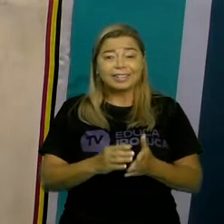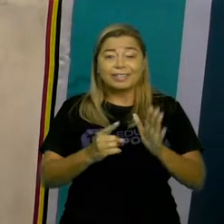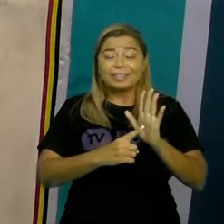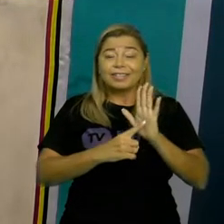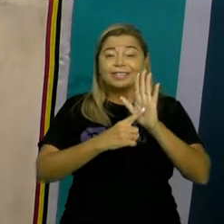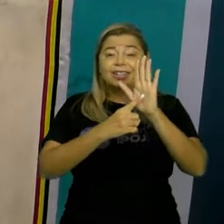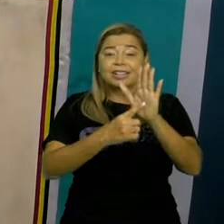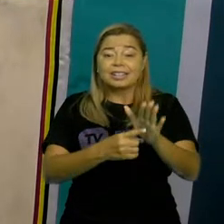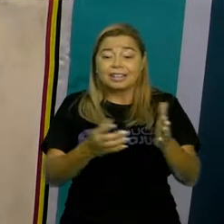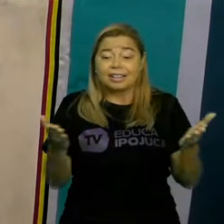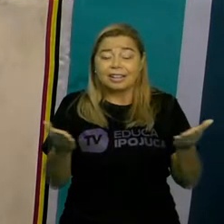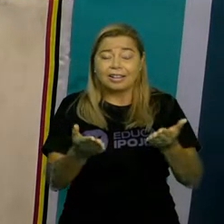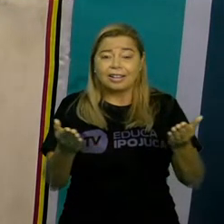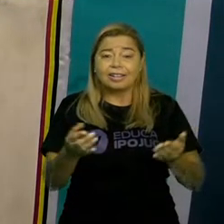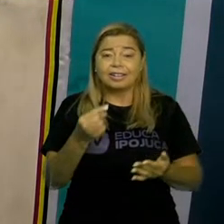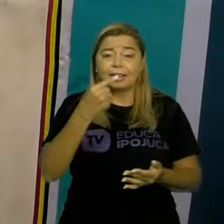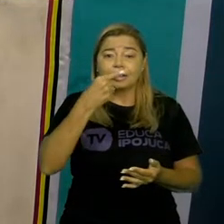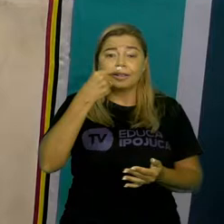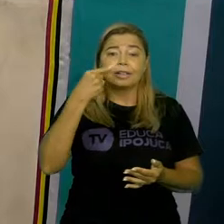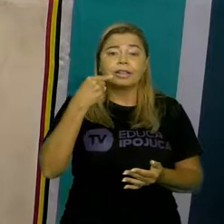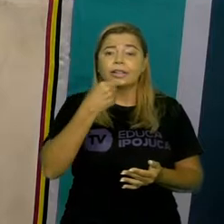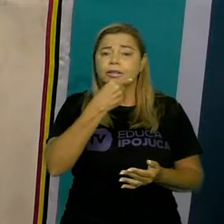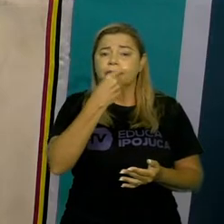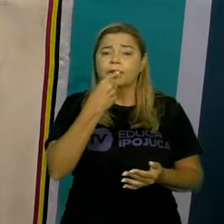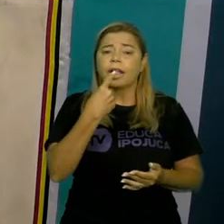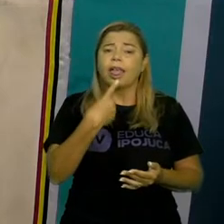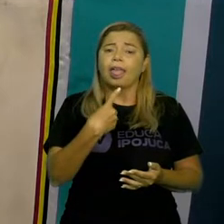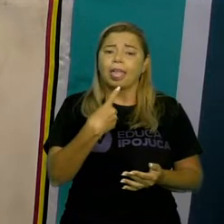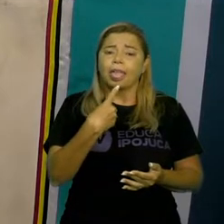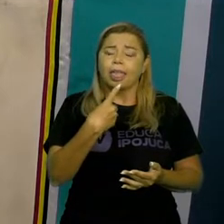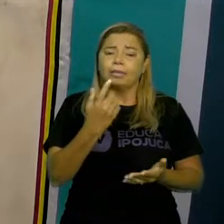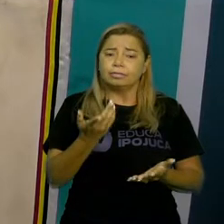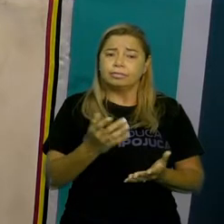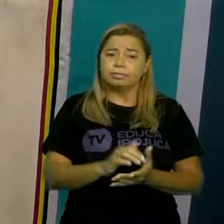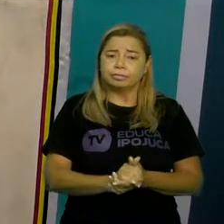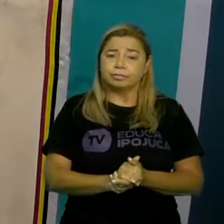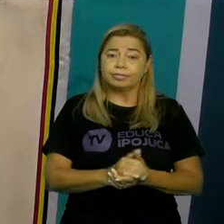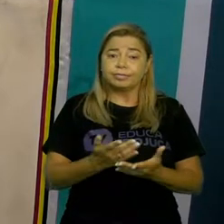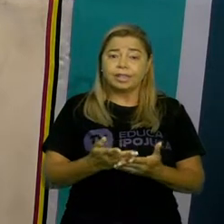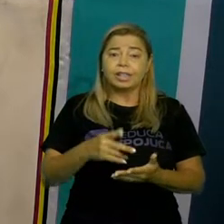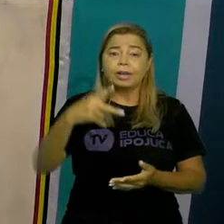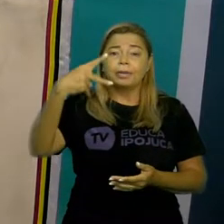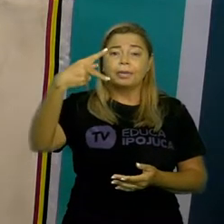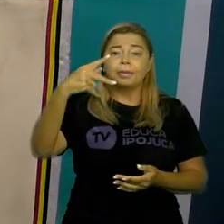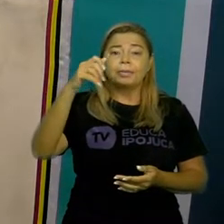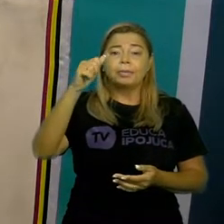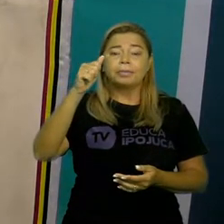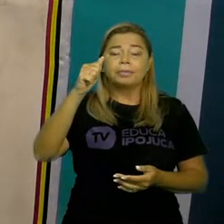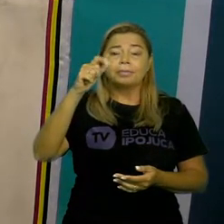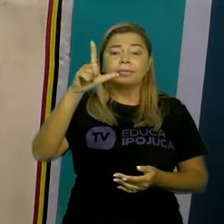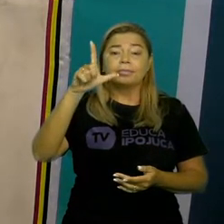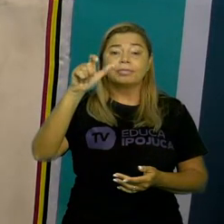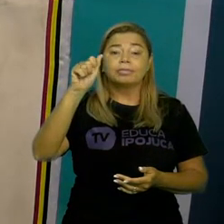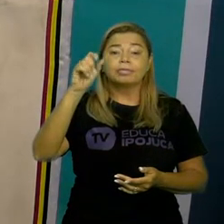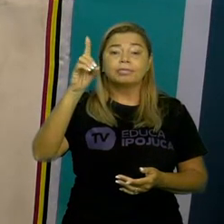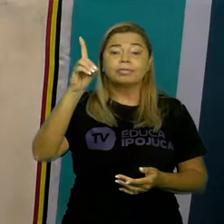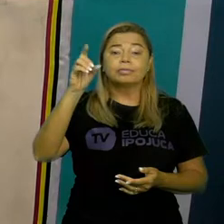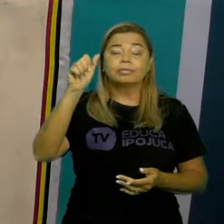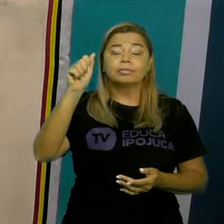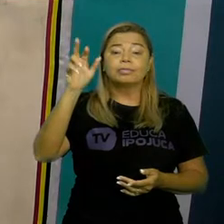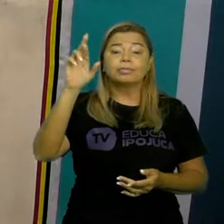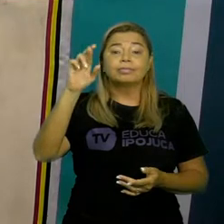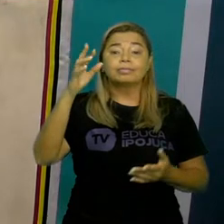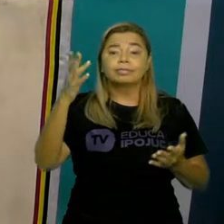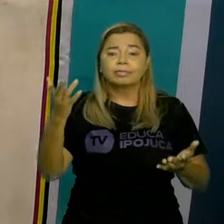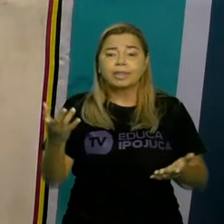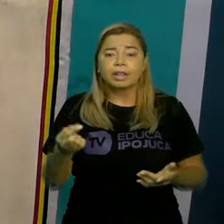a boca, com essa língua aqui. Representa o paladar. O paladar,